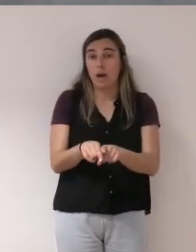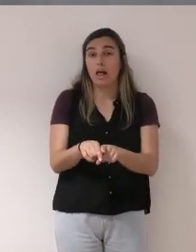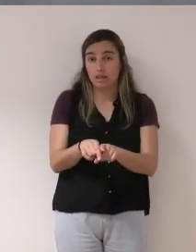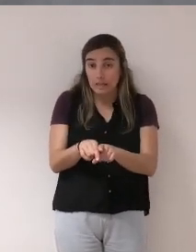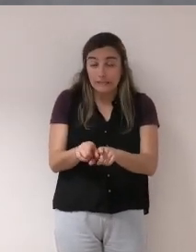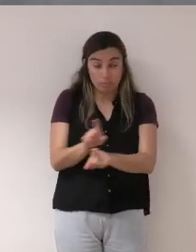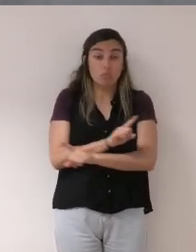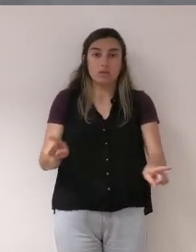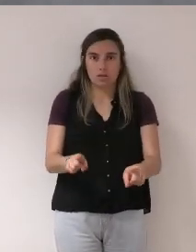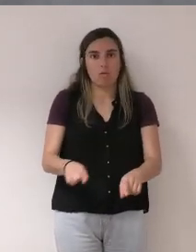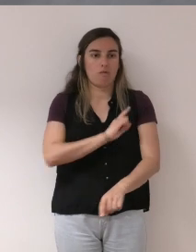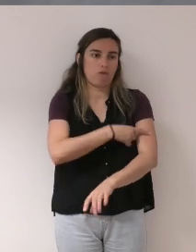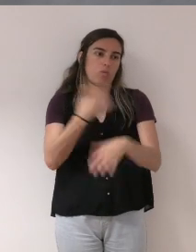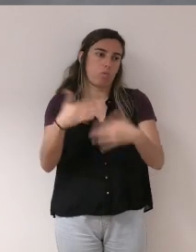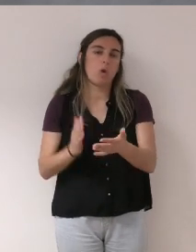fortes.